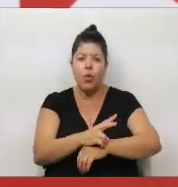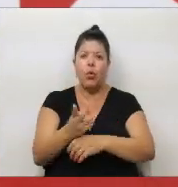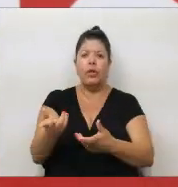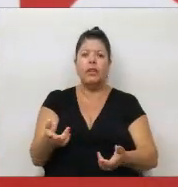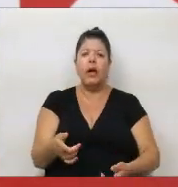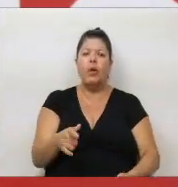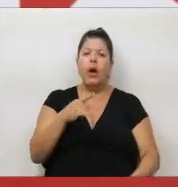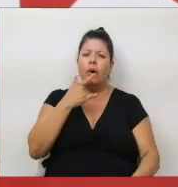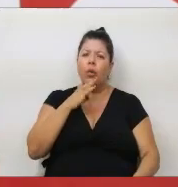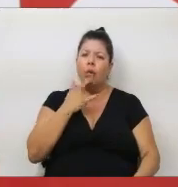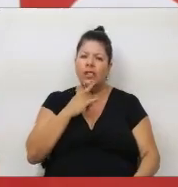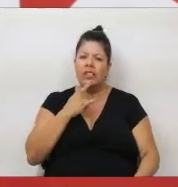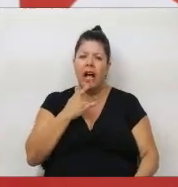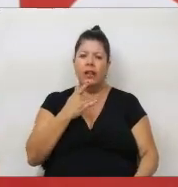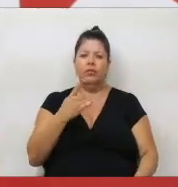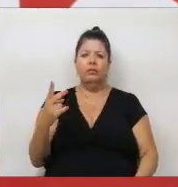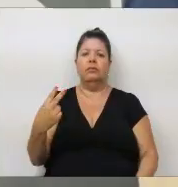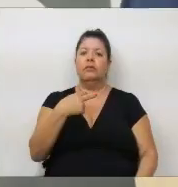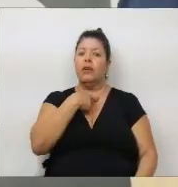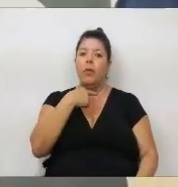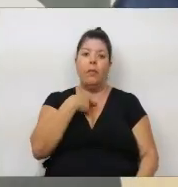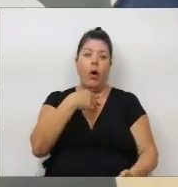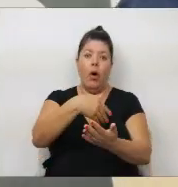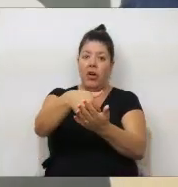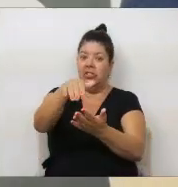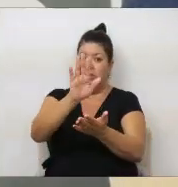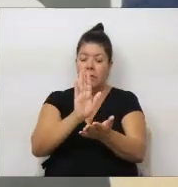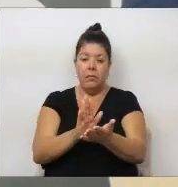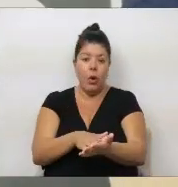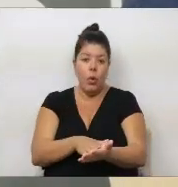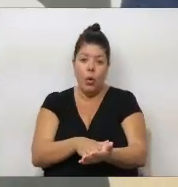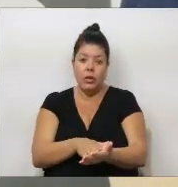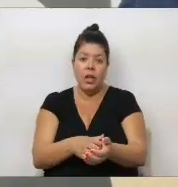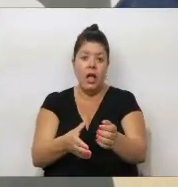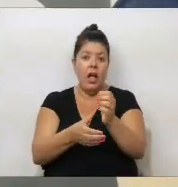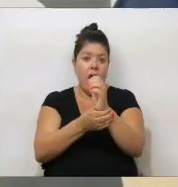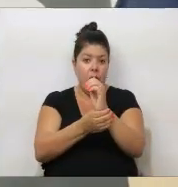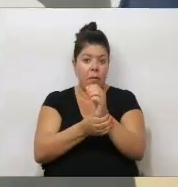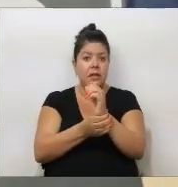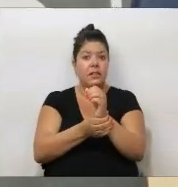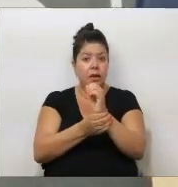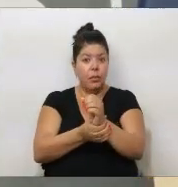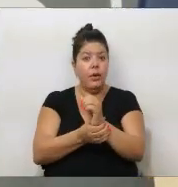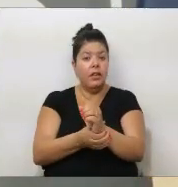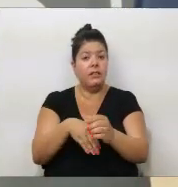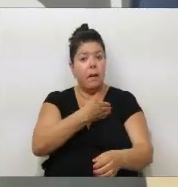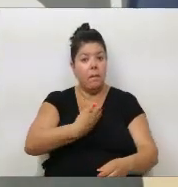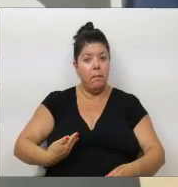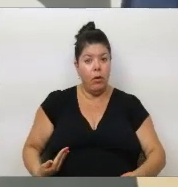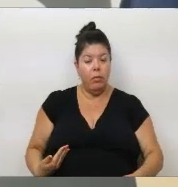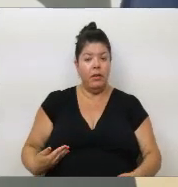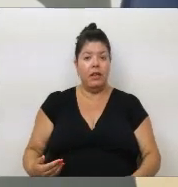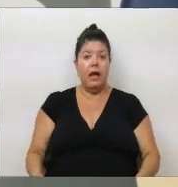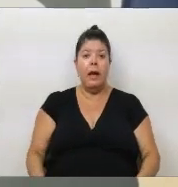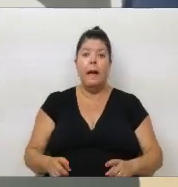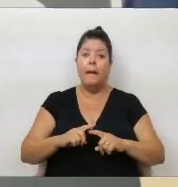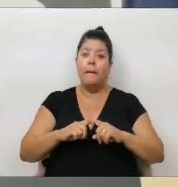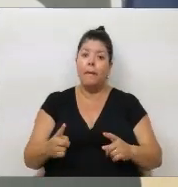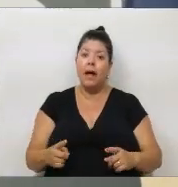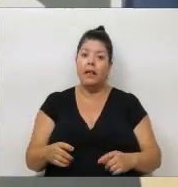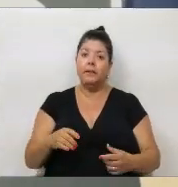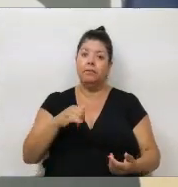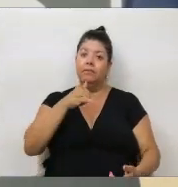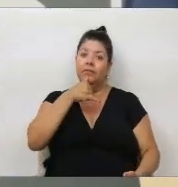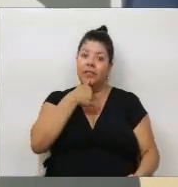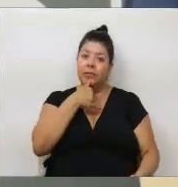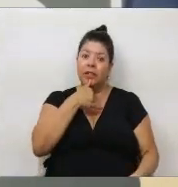vai seguir. Isso é fundamental. Presença então, maior da segurança pública. Vamos dizer. É uma questão de segurança pública, mas